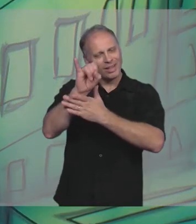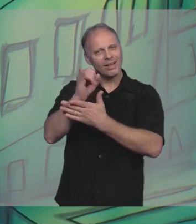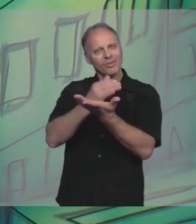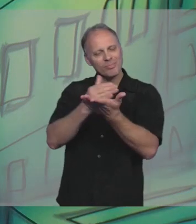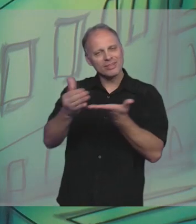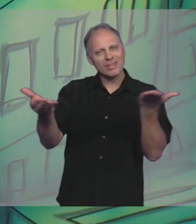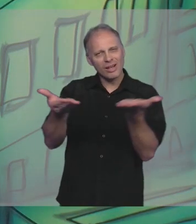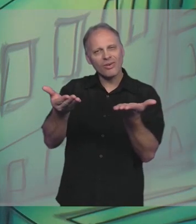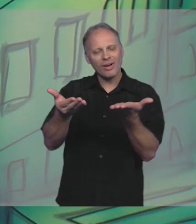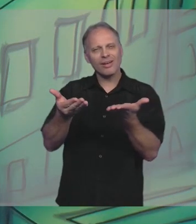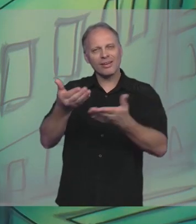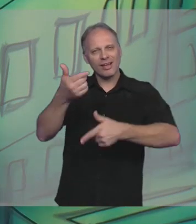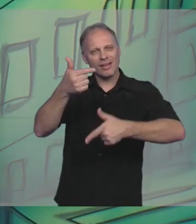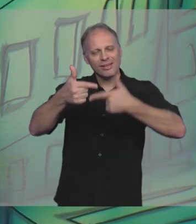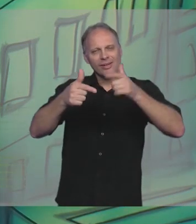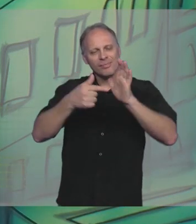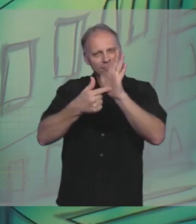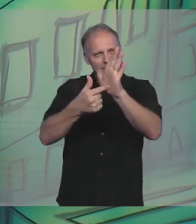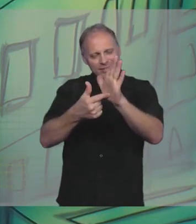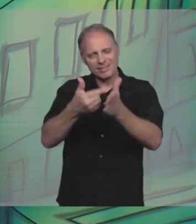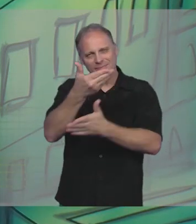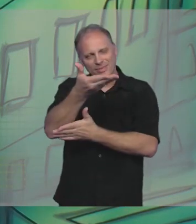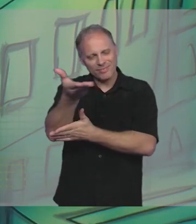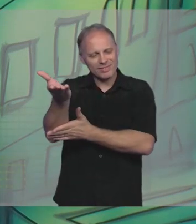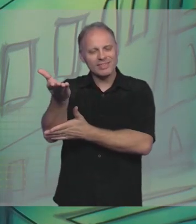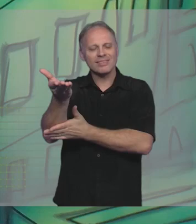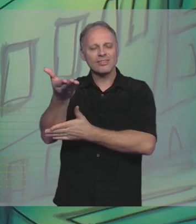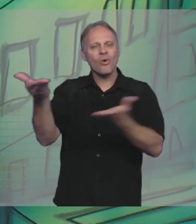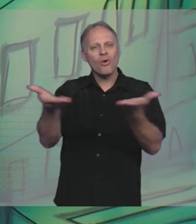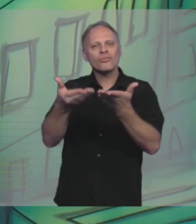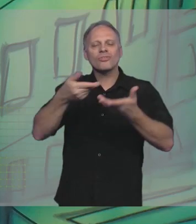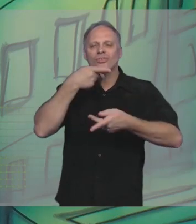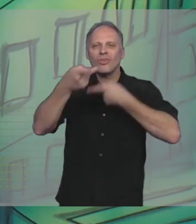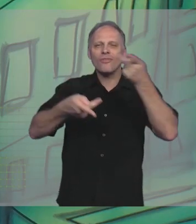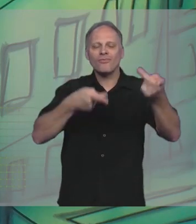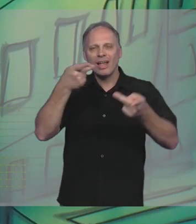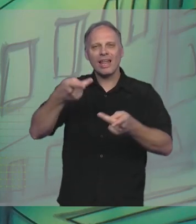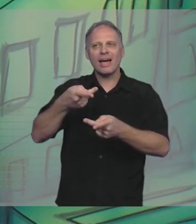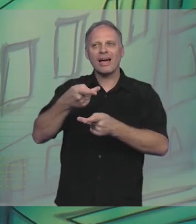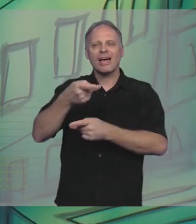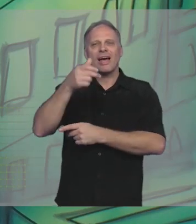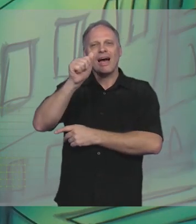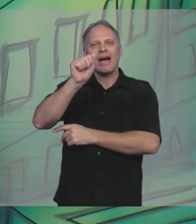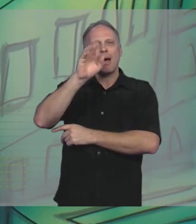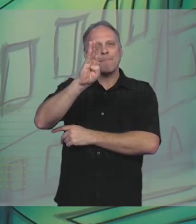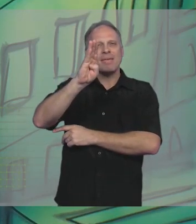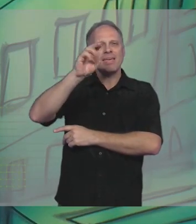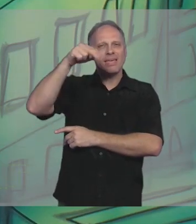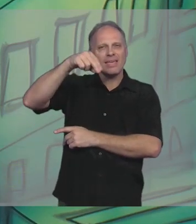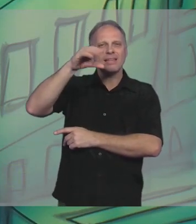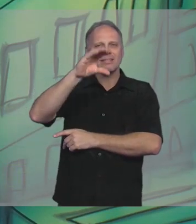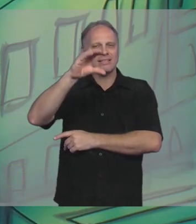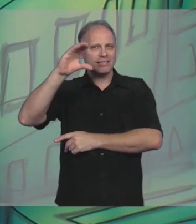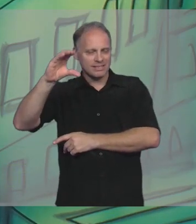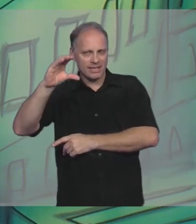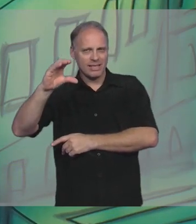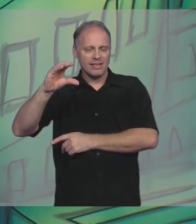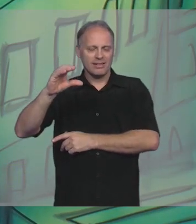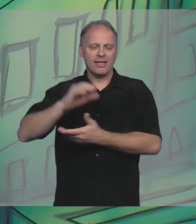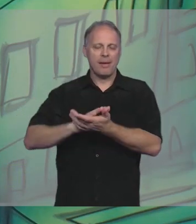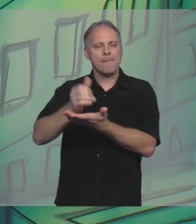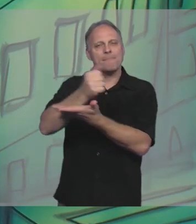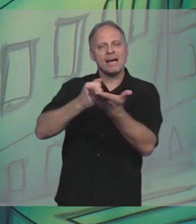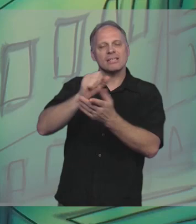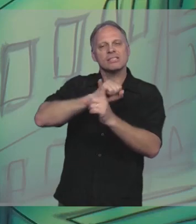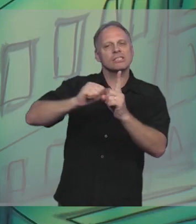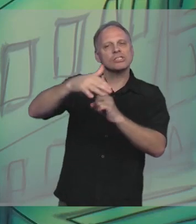Olá, começa agora o Em Pauta. Neste programa vamos tratar sobre a BNCC, Base Nacional Curricular Comum.